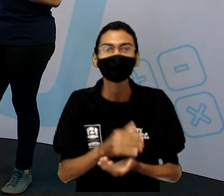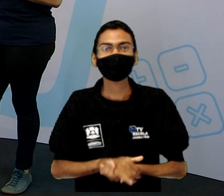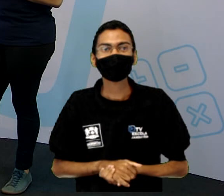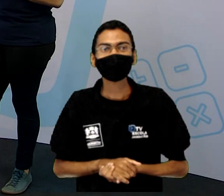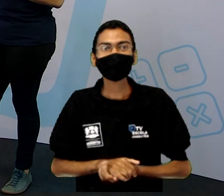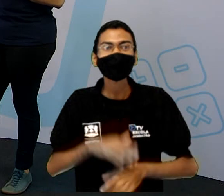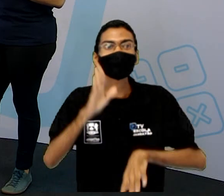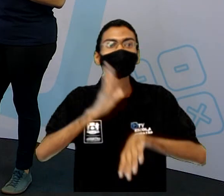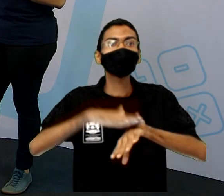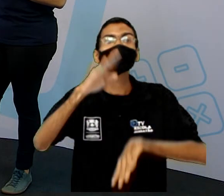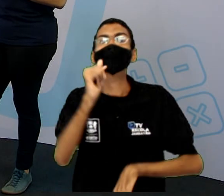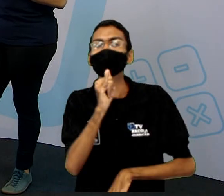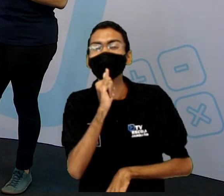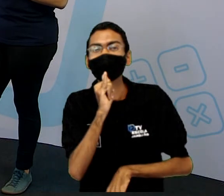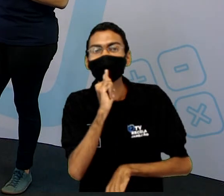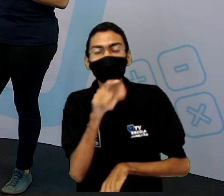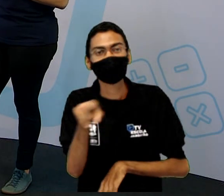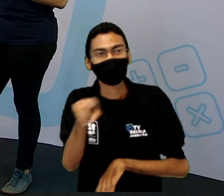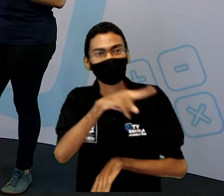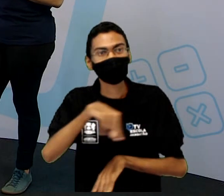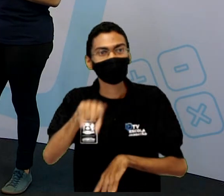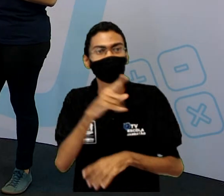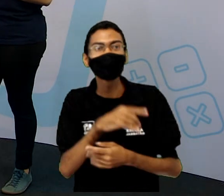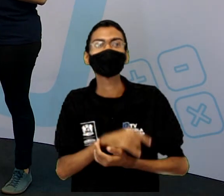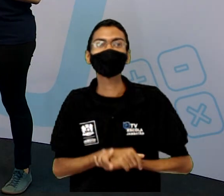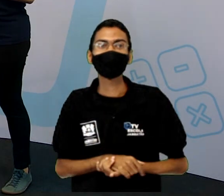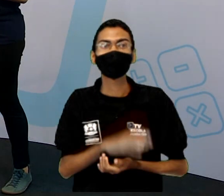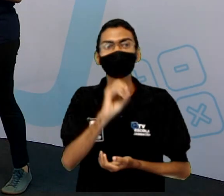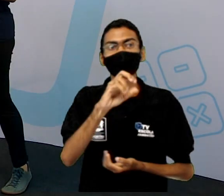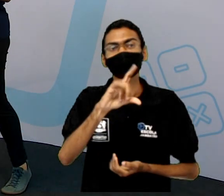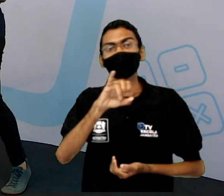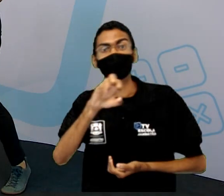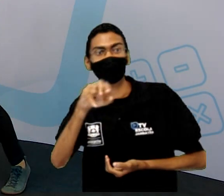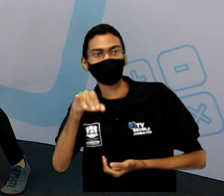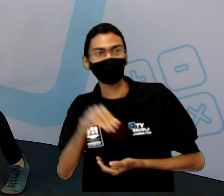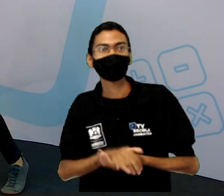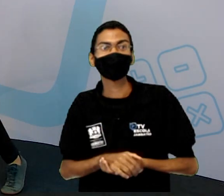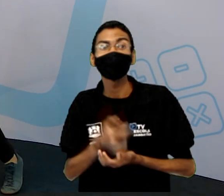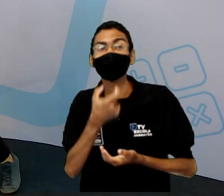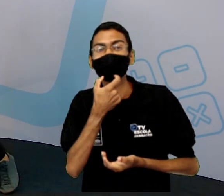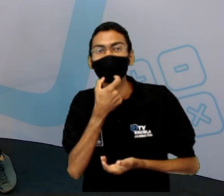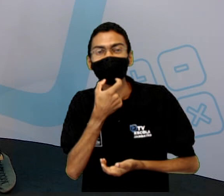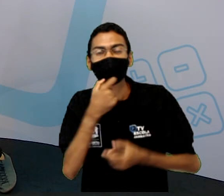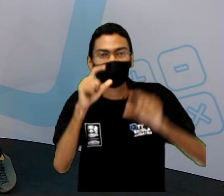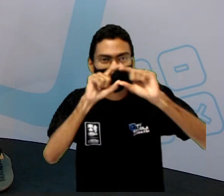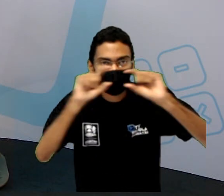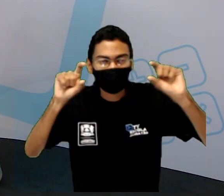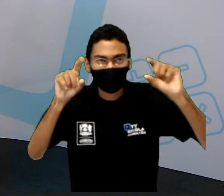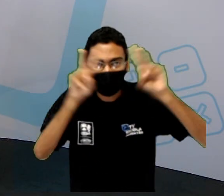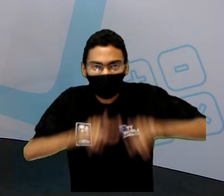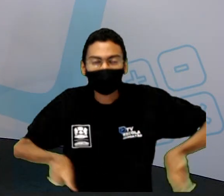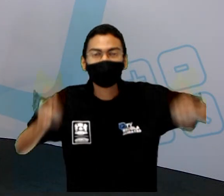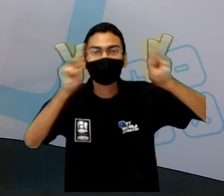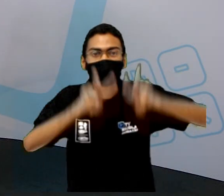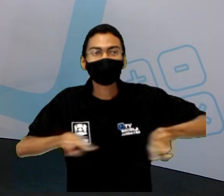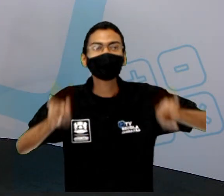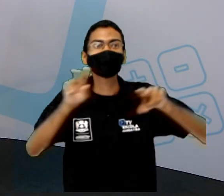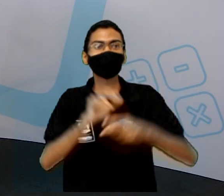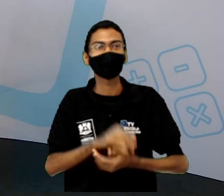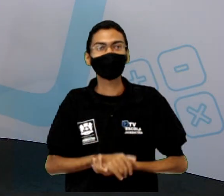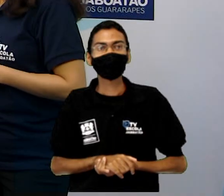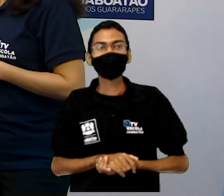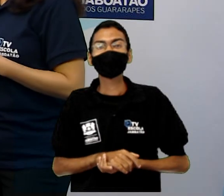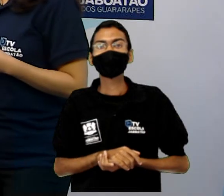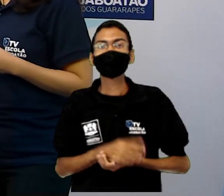Mais um exemplo para vocês. Colin, Marianne, was. Como é que a gente vai formar